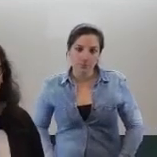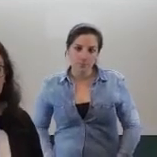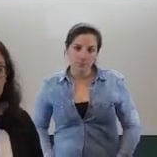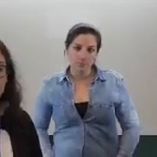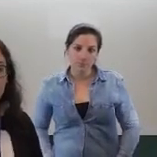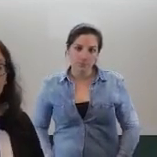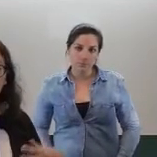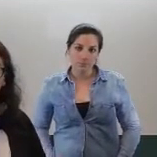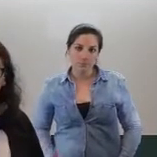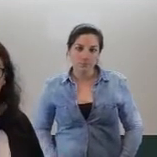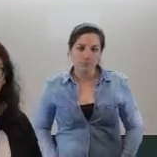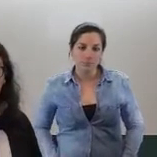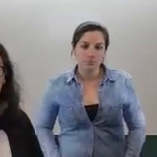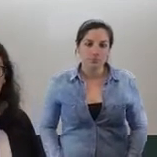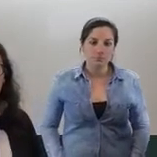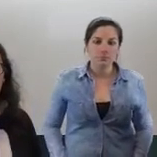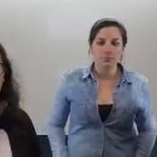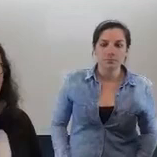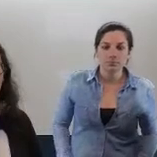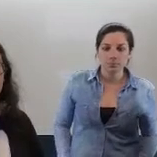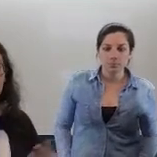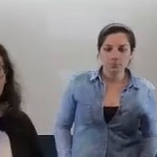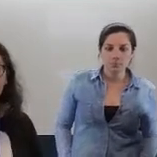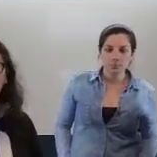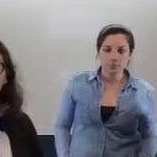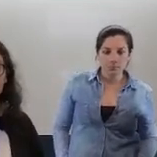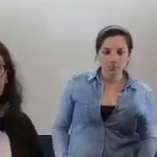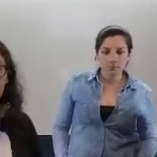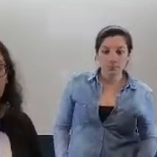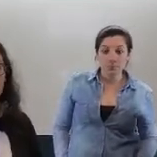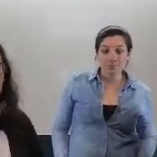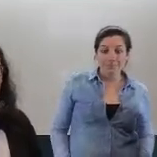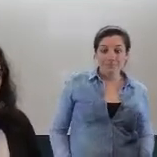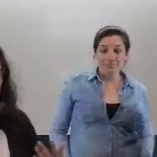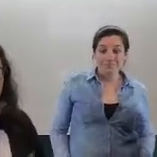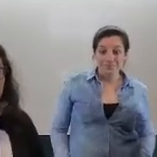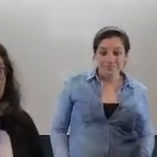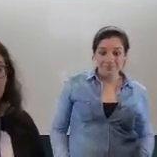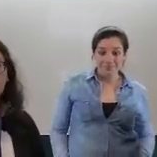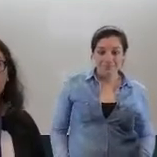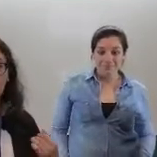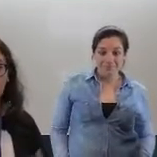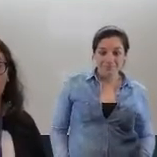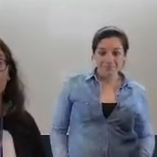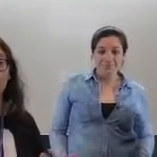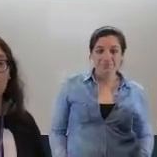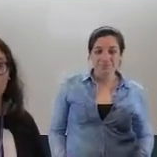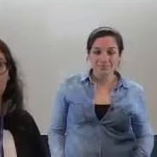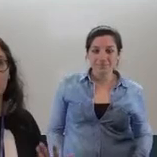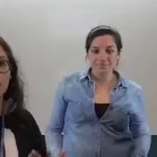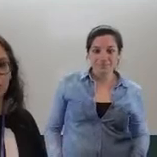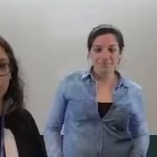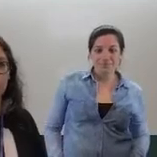dentro da biblioteca no ambiente virtual. Ó, a gente faz a dica de filme toda sexta-feira, toda quinta-feira a gente faz também a indicação